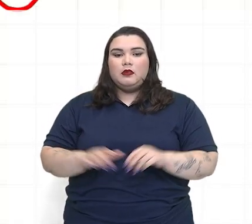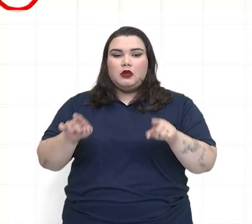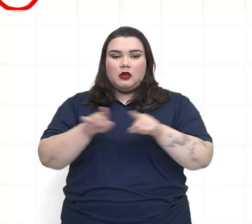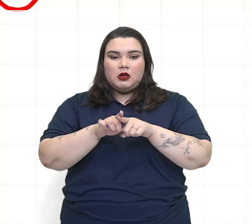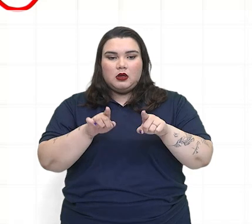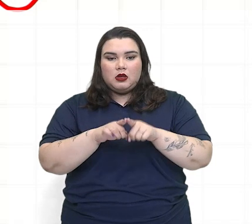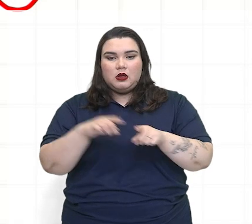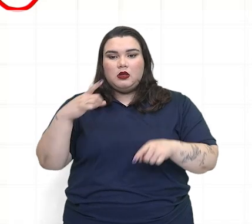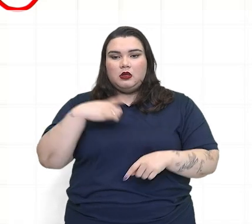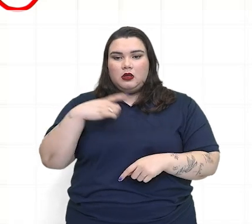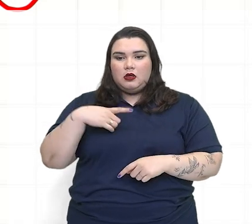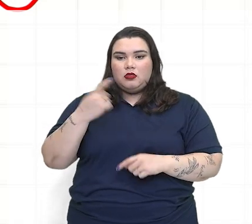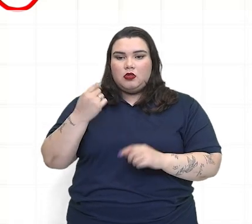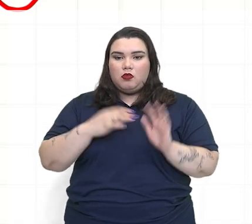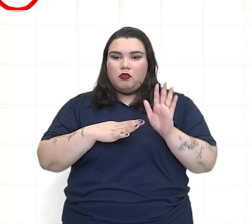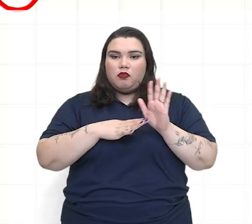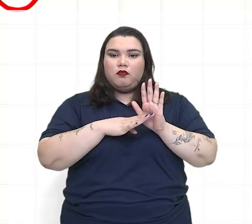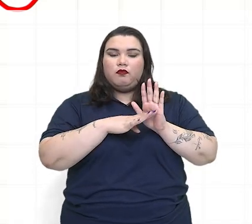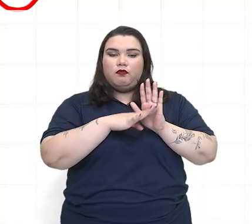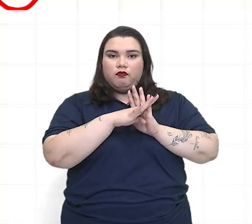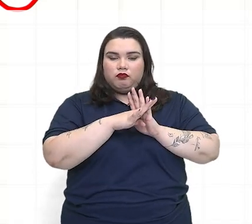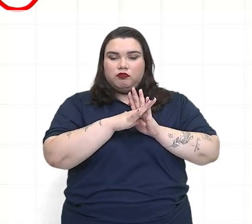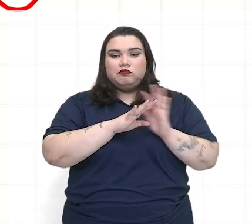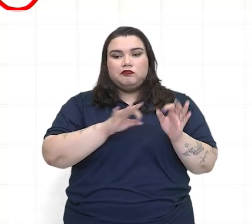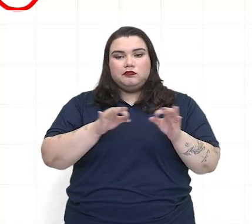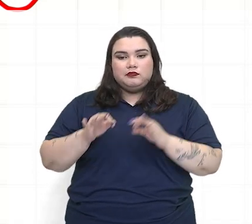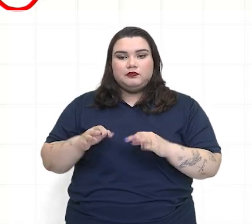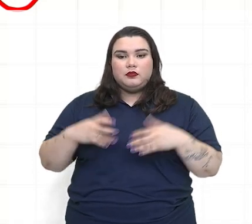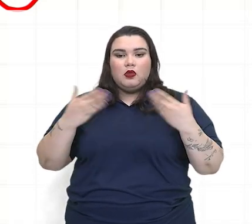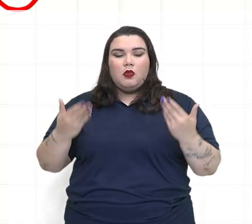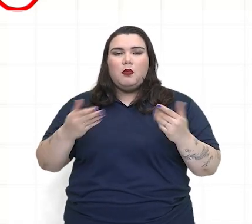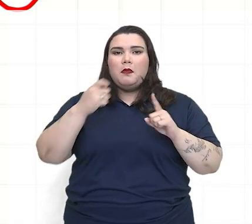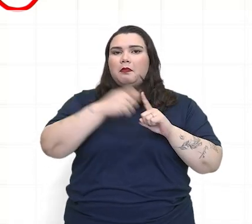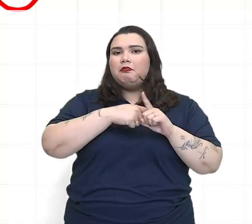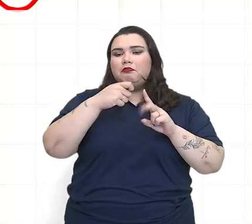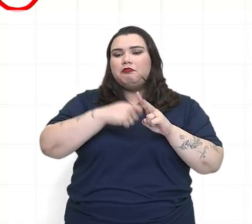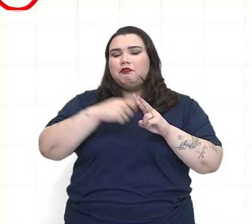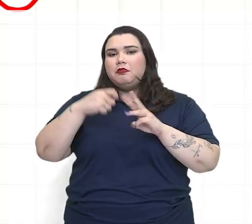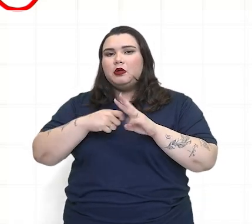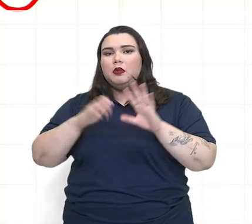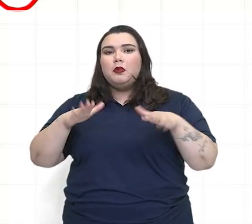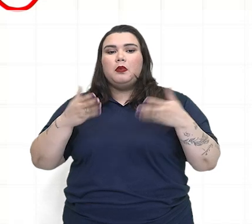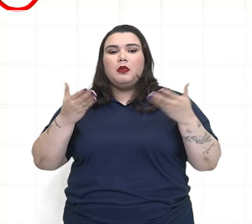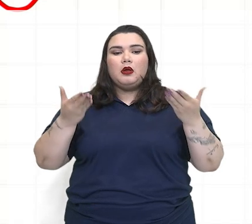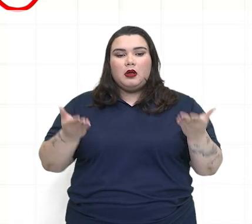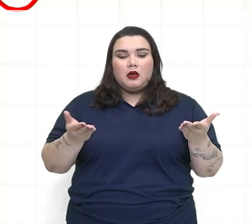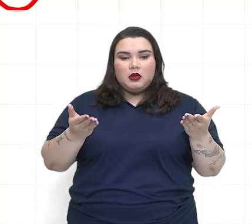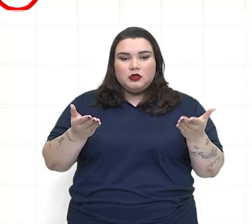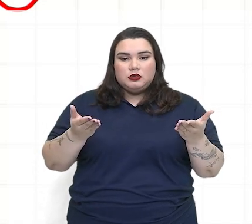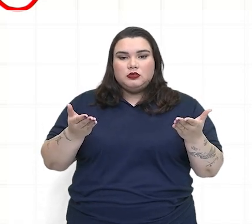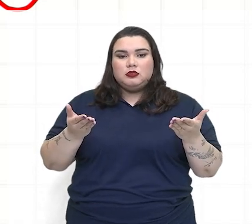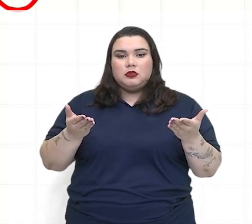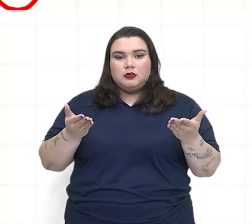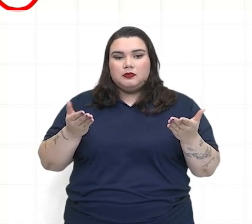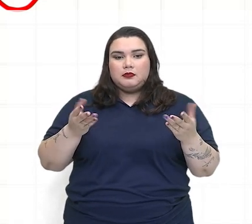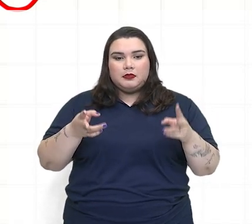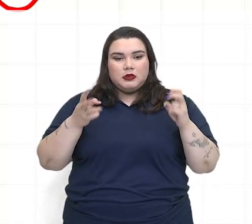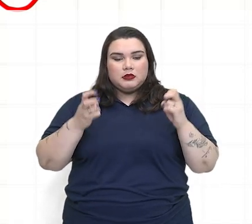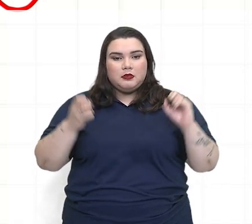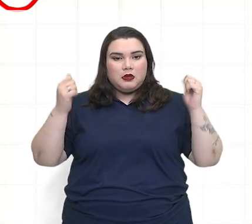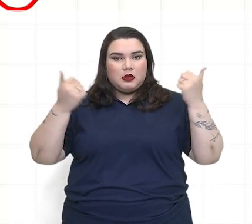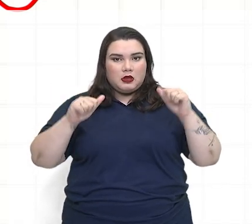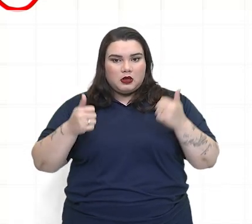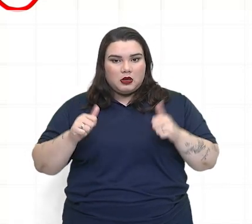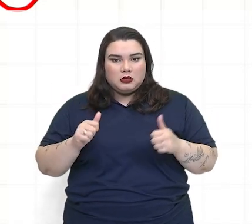tivemos um lucro considerável, certo? Então, quais foram os meses? Aí, ó, que tá. A gente fez a